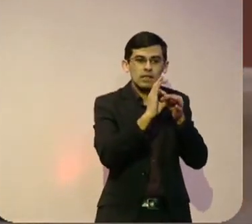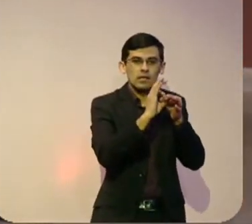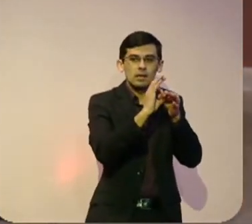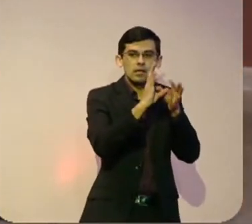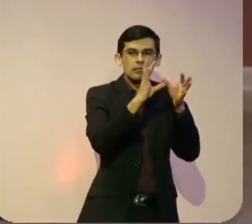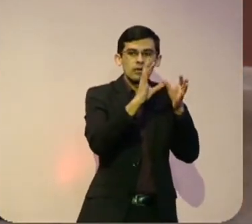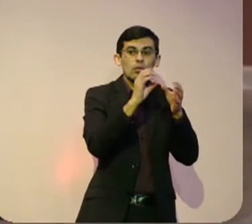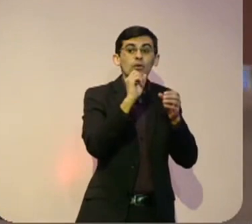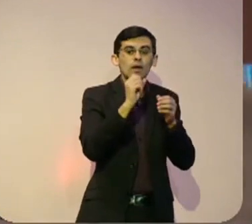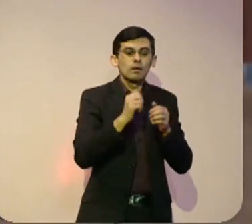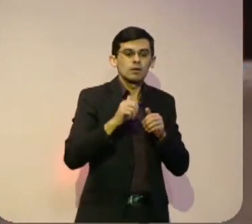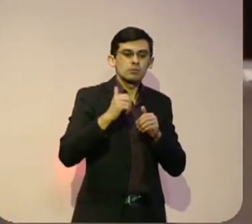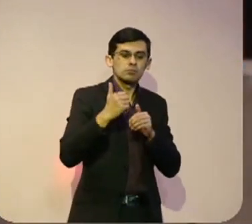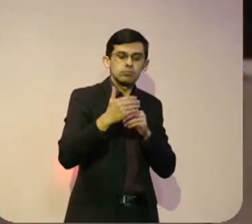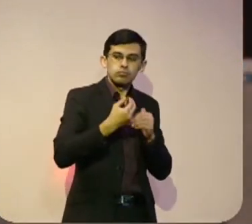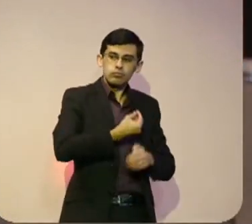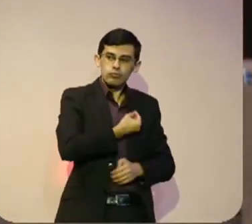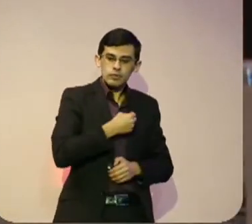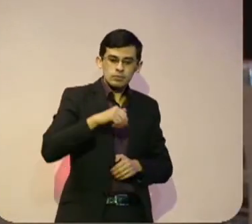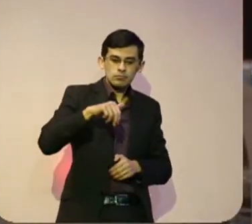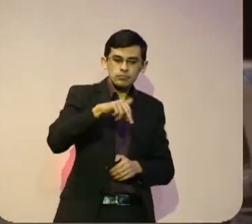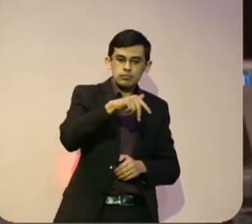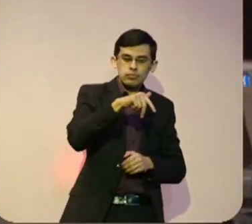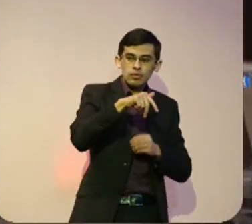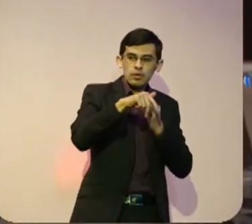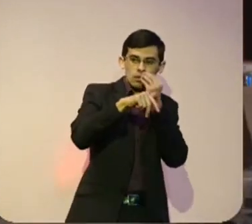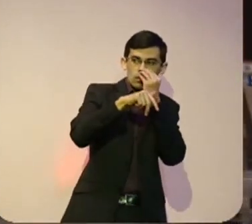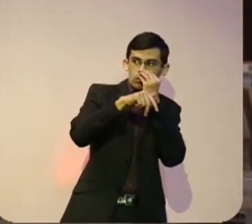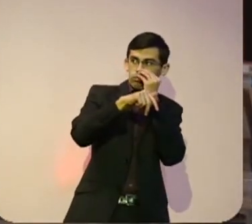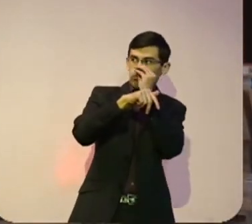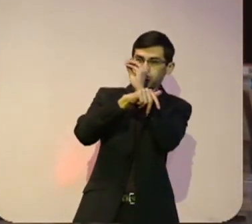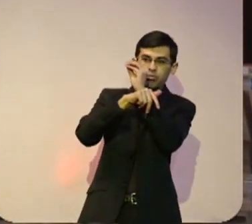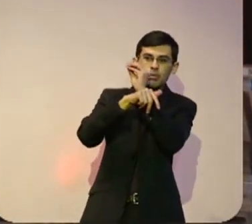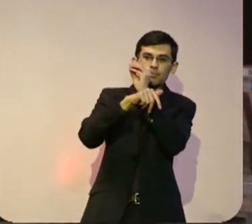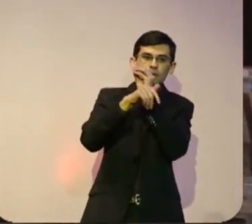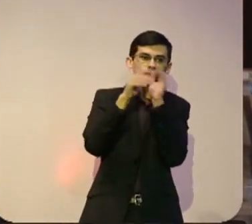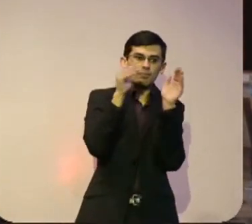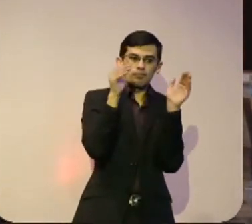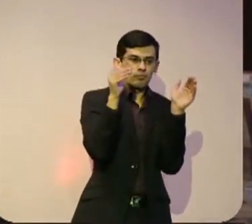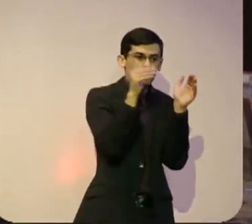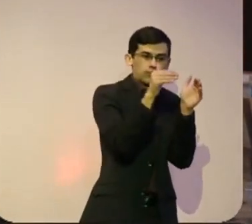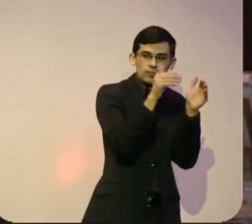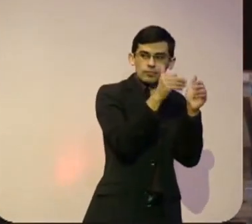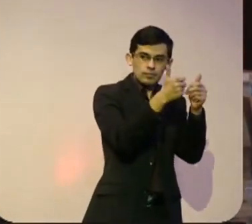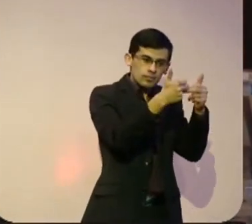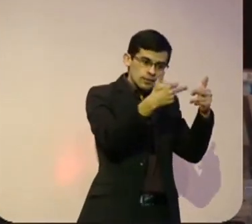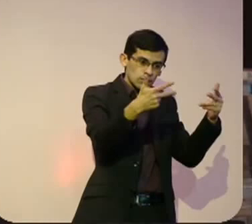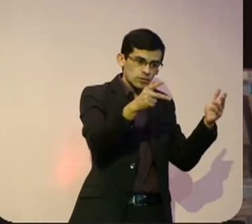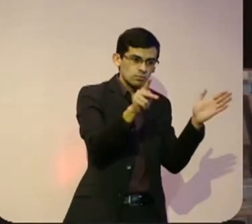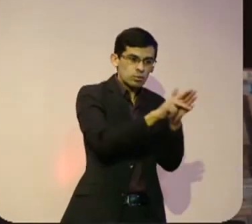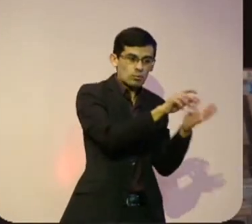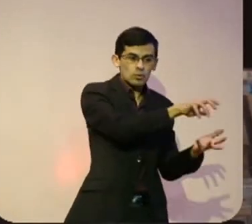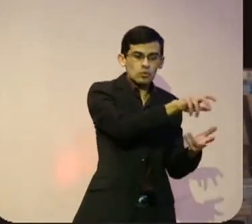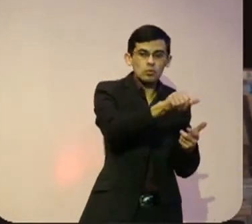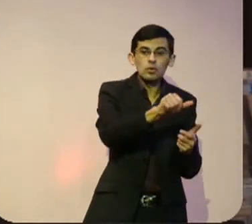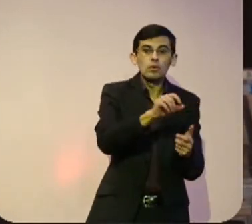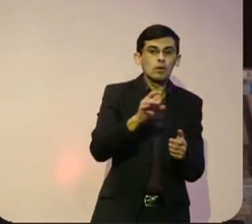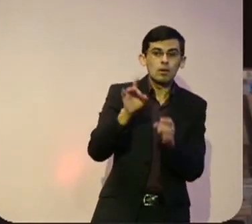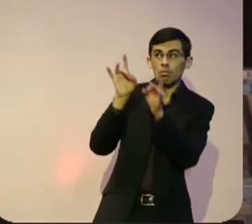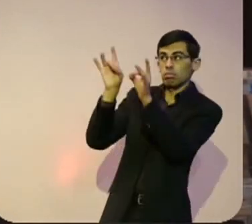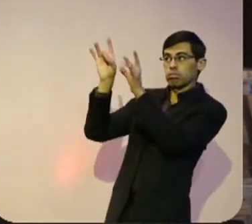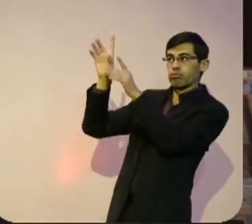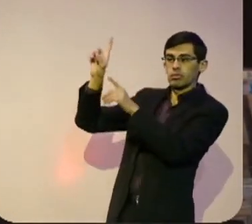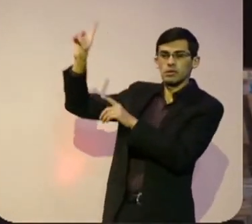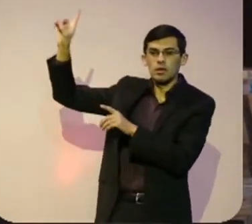liberdade, começam a ter os olhos deslumbrados pelas pequenas liberdades da vida, e aí abandonam